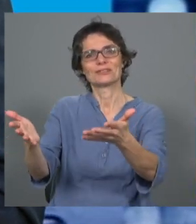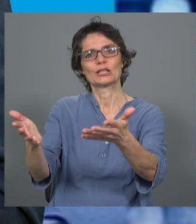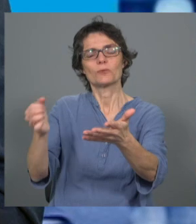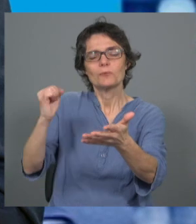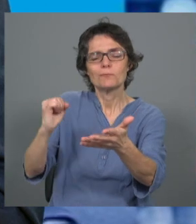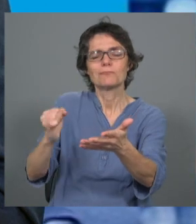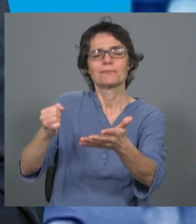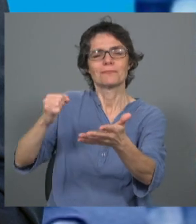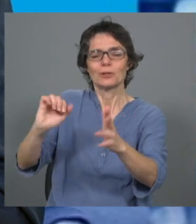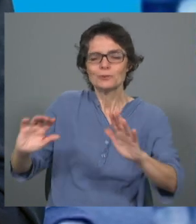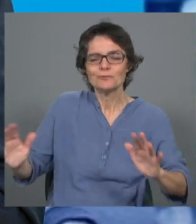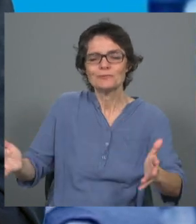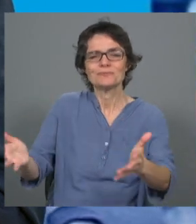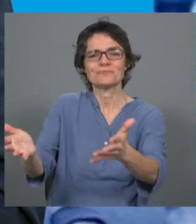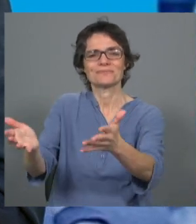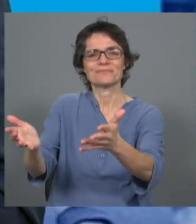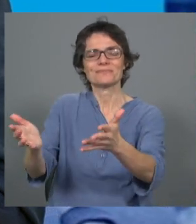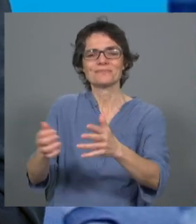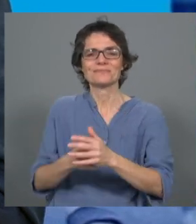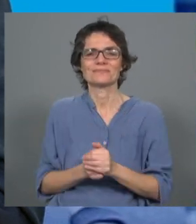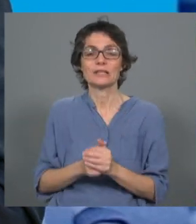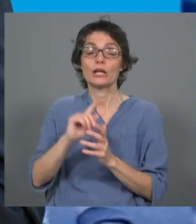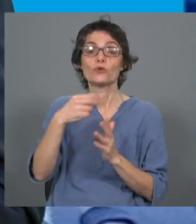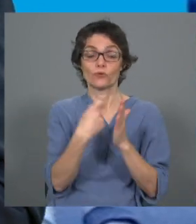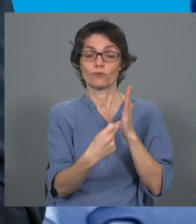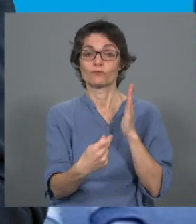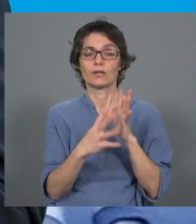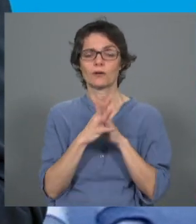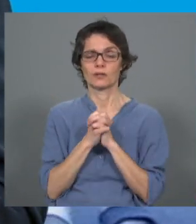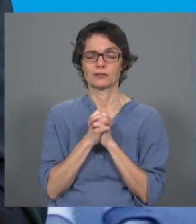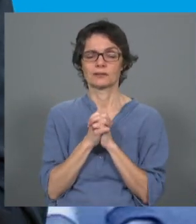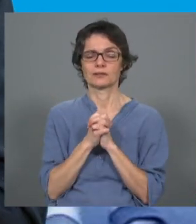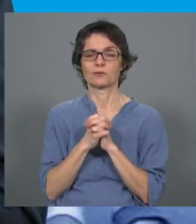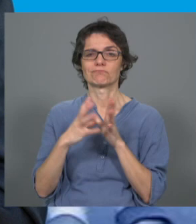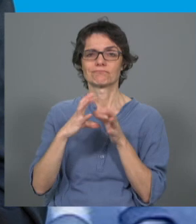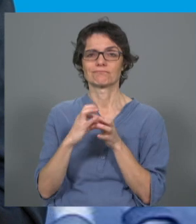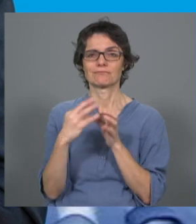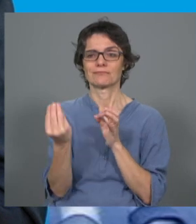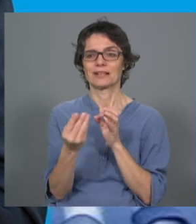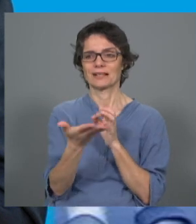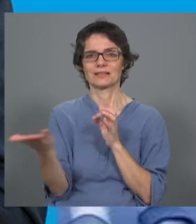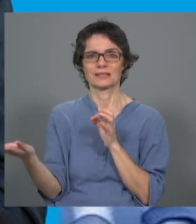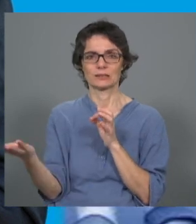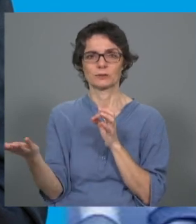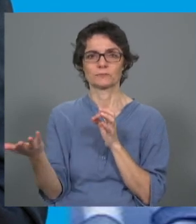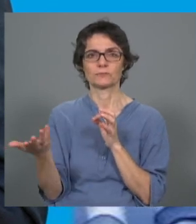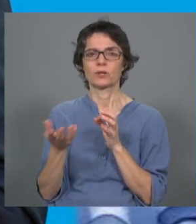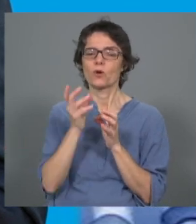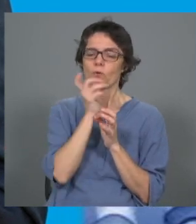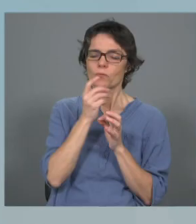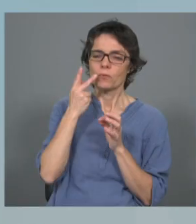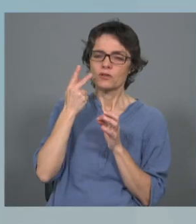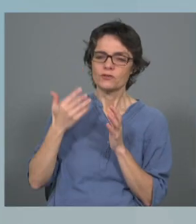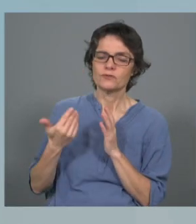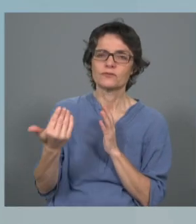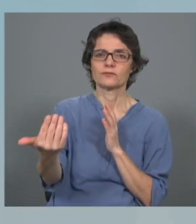nota termina exatamente com a oração do acólito, que é, no fundo, um bonito programa de vida e de vida